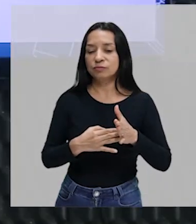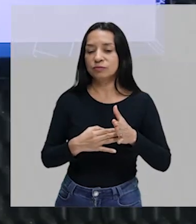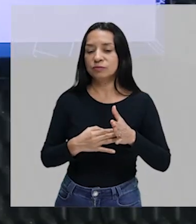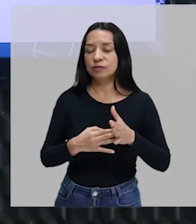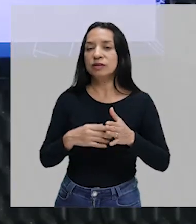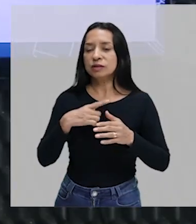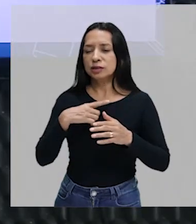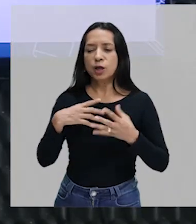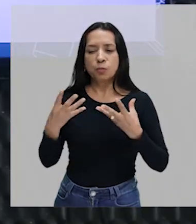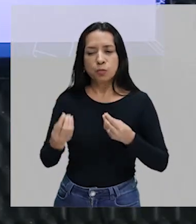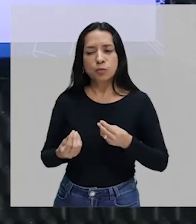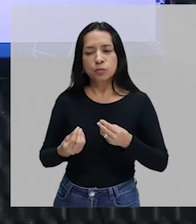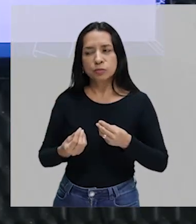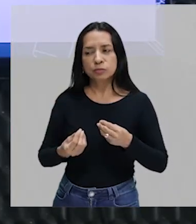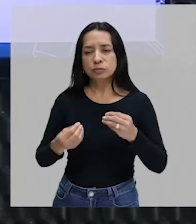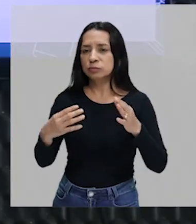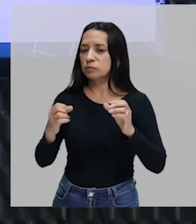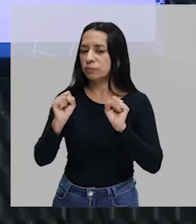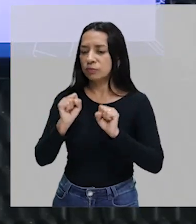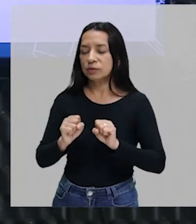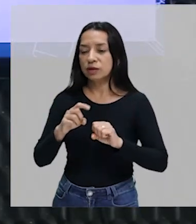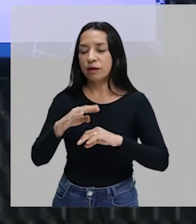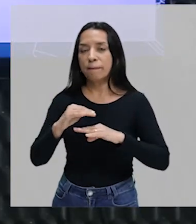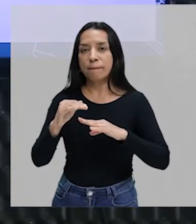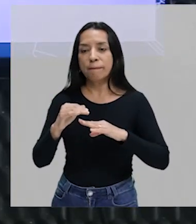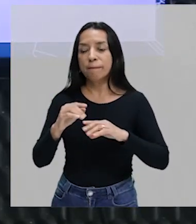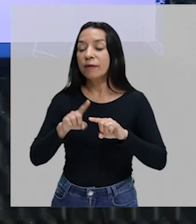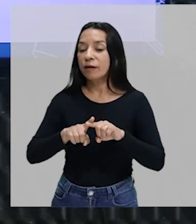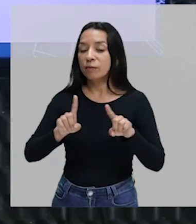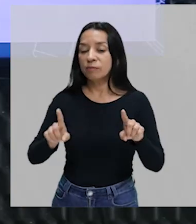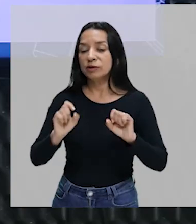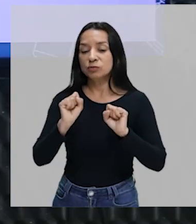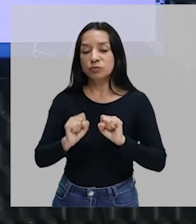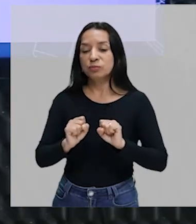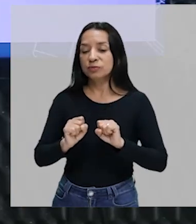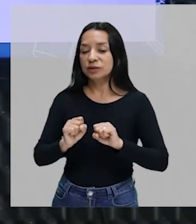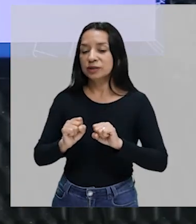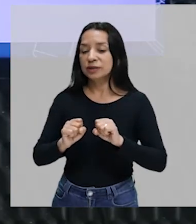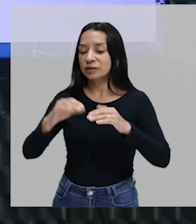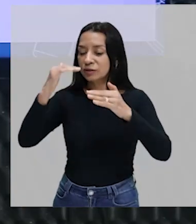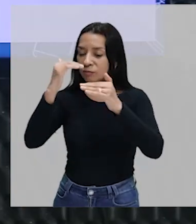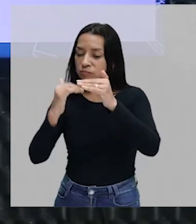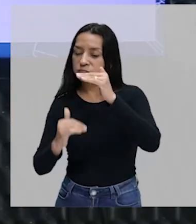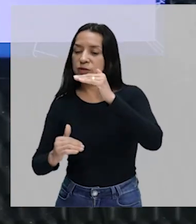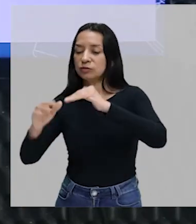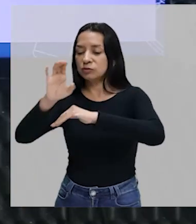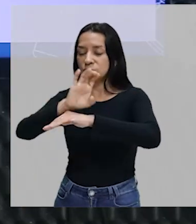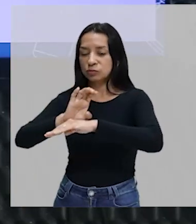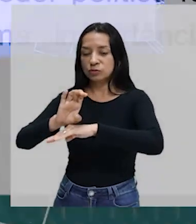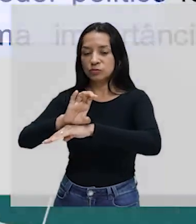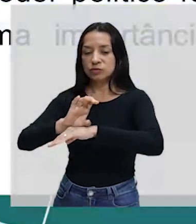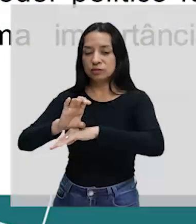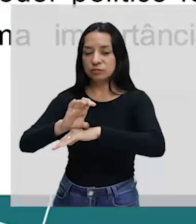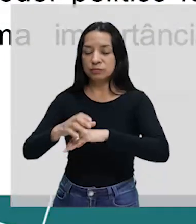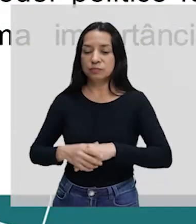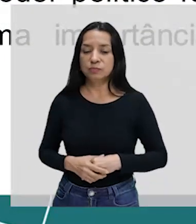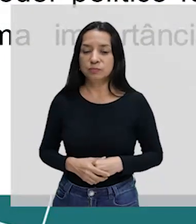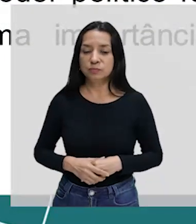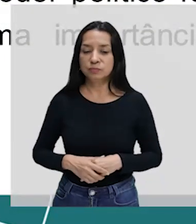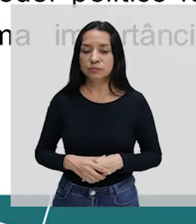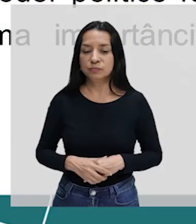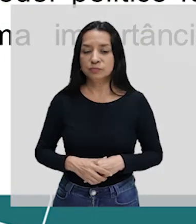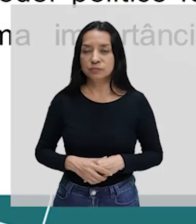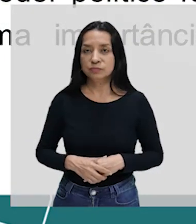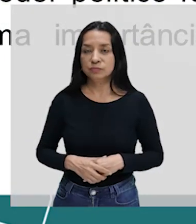Constituição. Está abaixo do conjunto de leis que dirige a estrutura política daquela sociedade. O